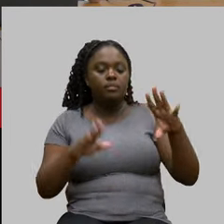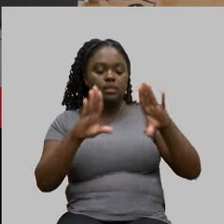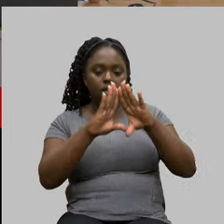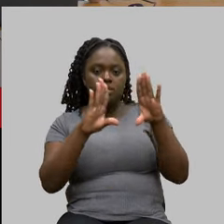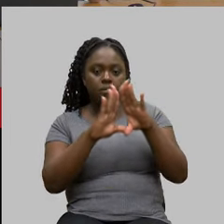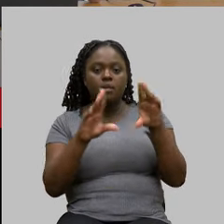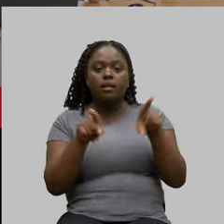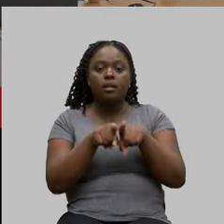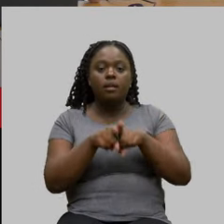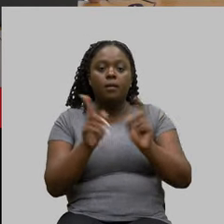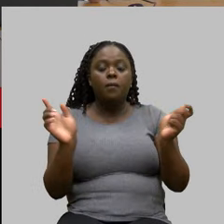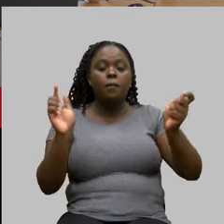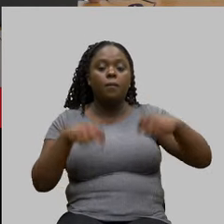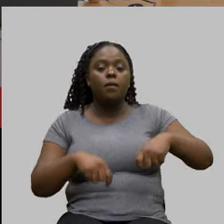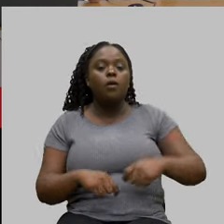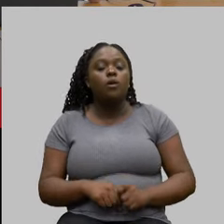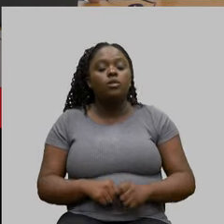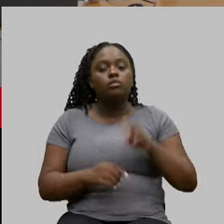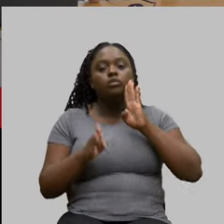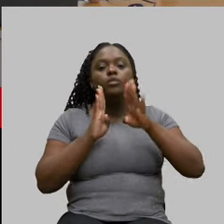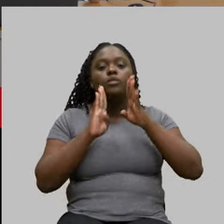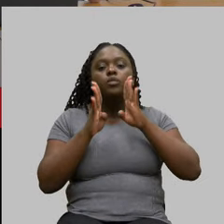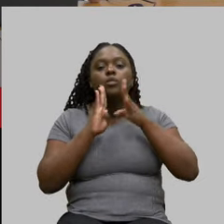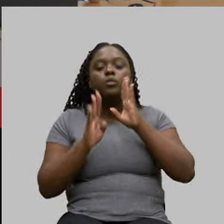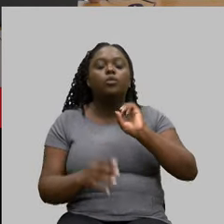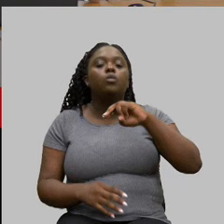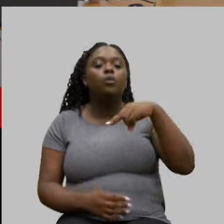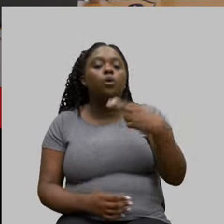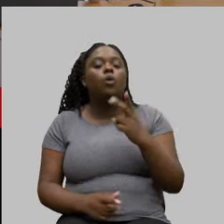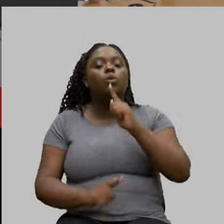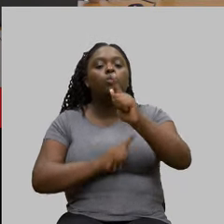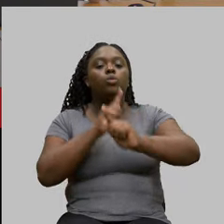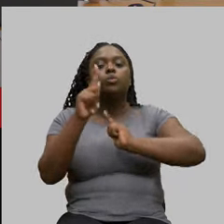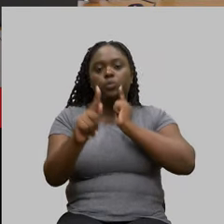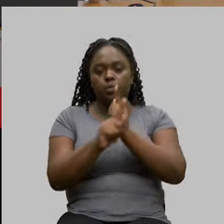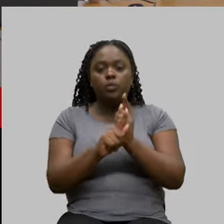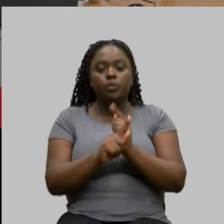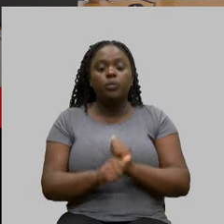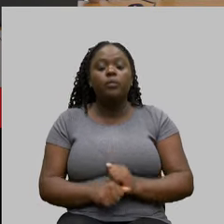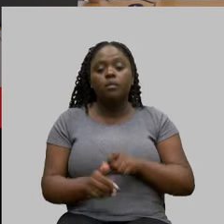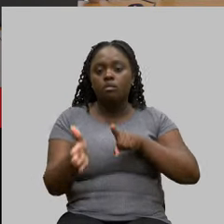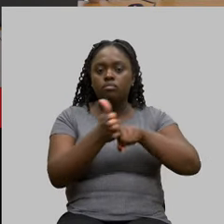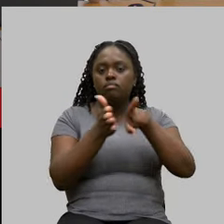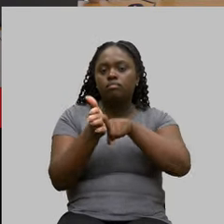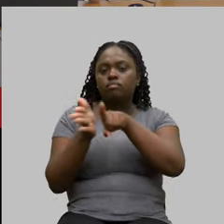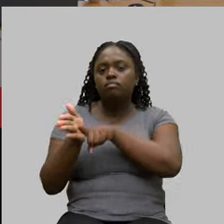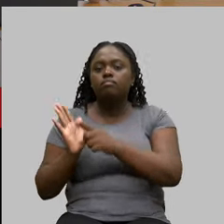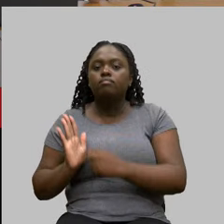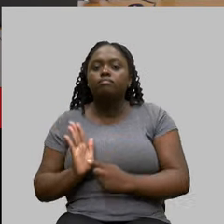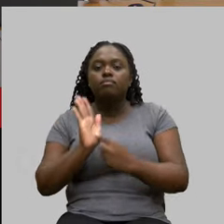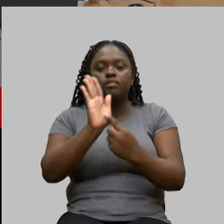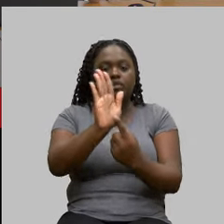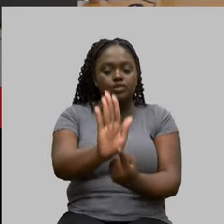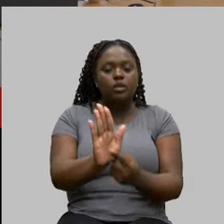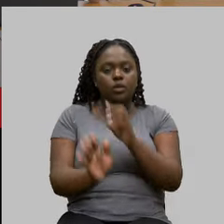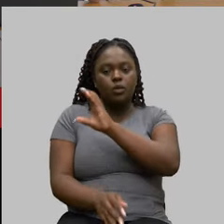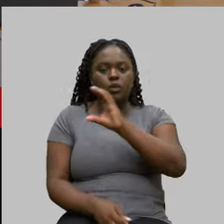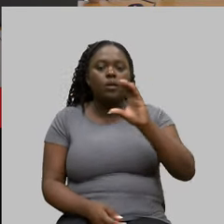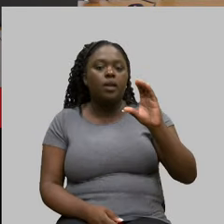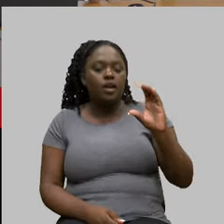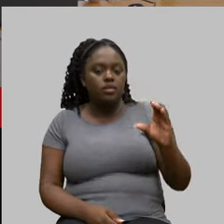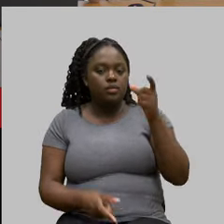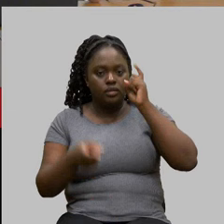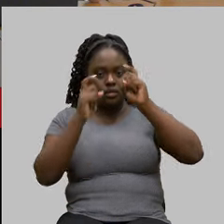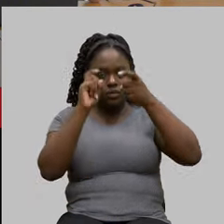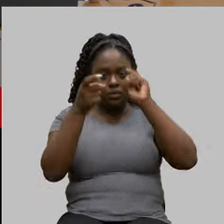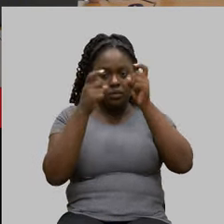por por meio de Contas do Facebook ou do Google as perguntas serão encaminhadas à coordenação da reunião